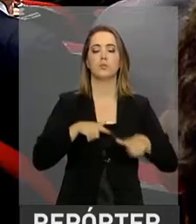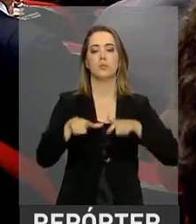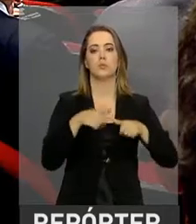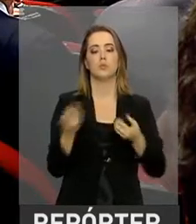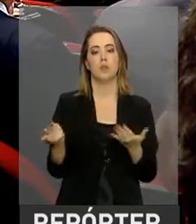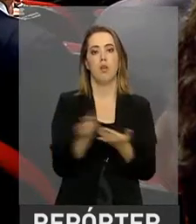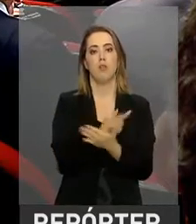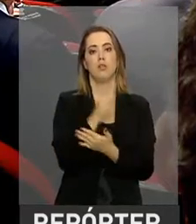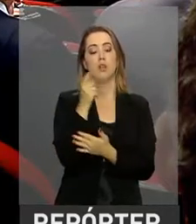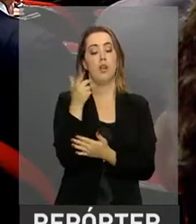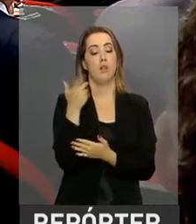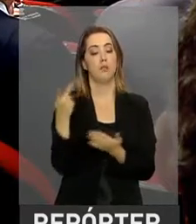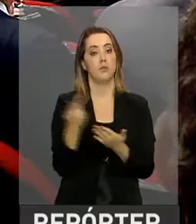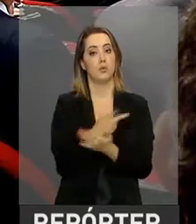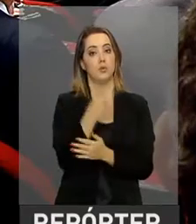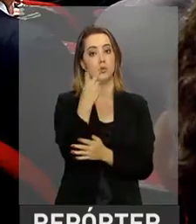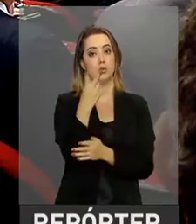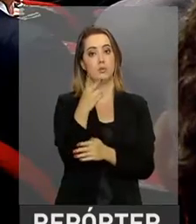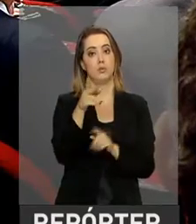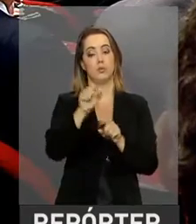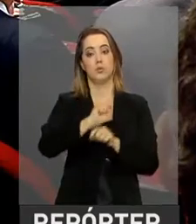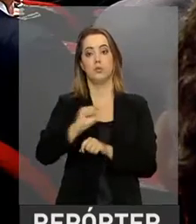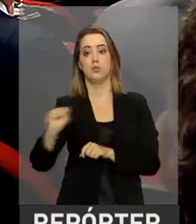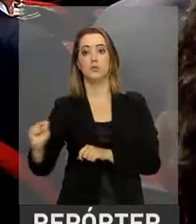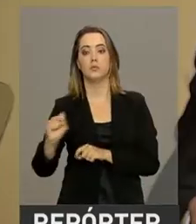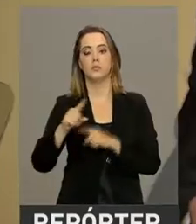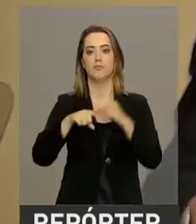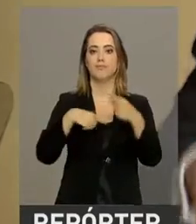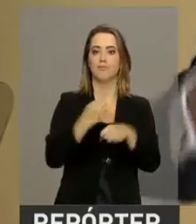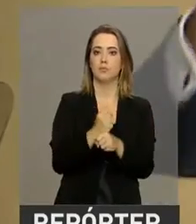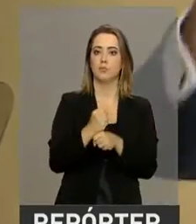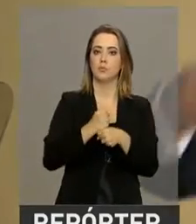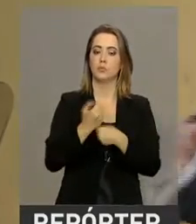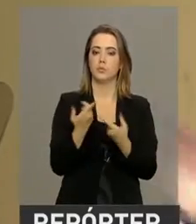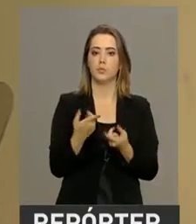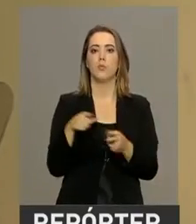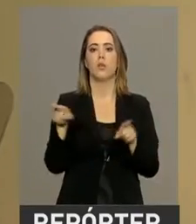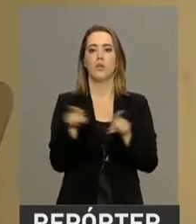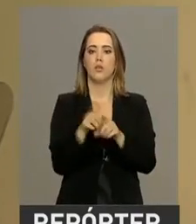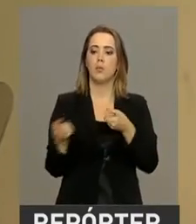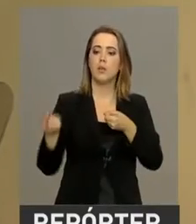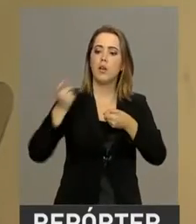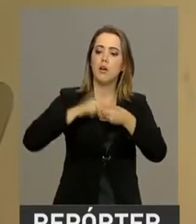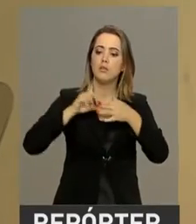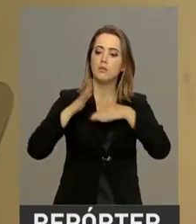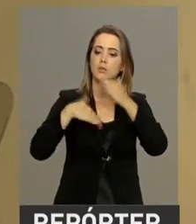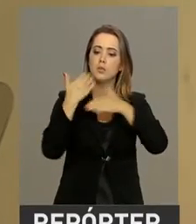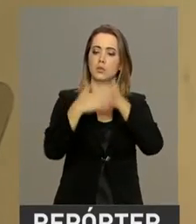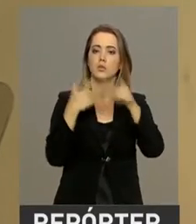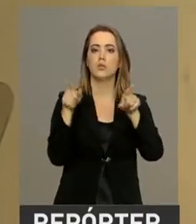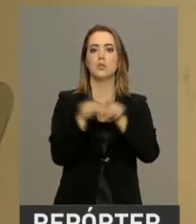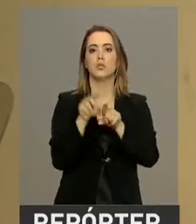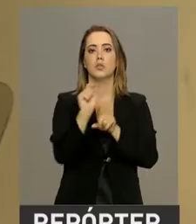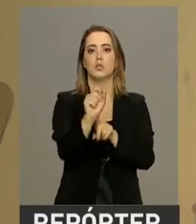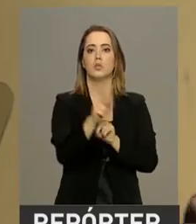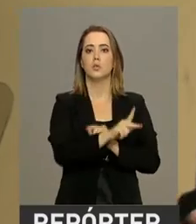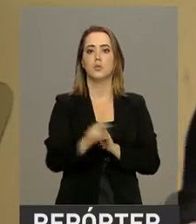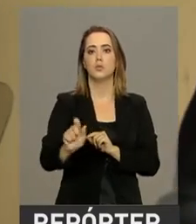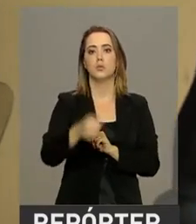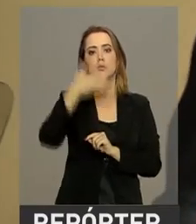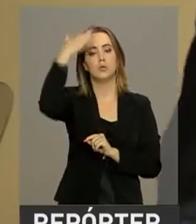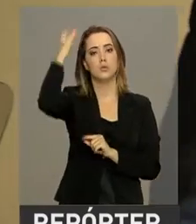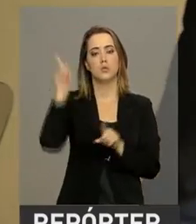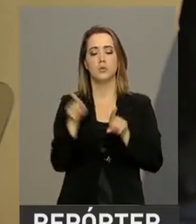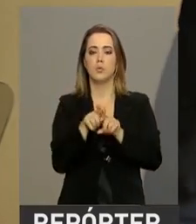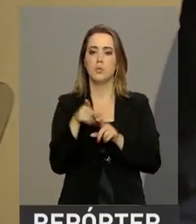aconteça até o segundo semestre de 2017 assim como a volta do crescimento o presidente também afirmou que o